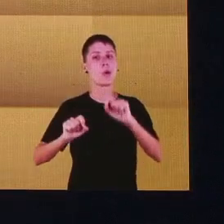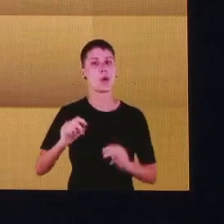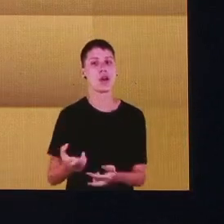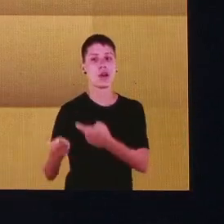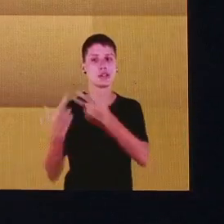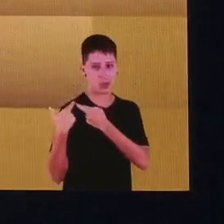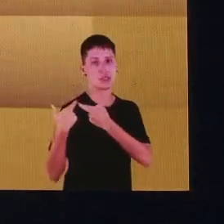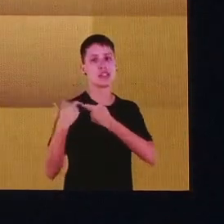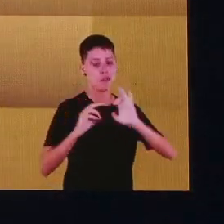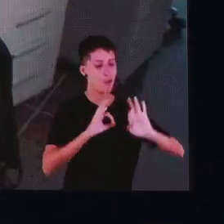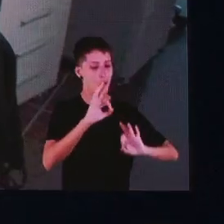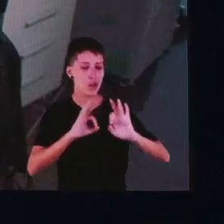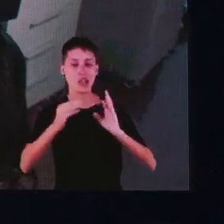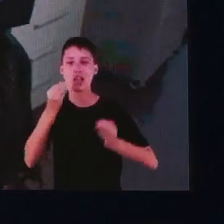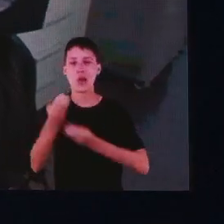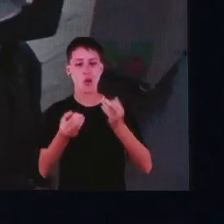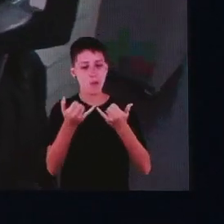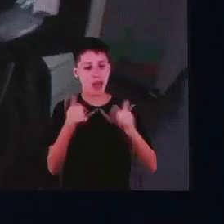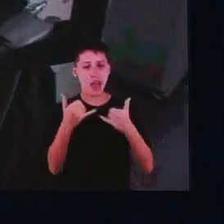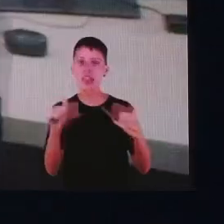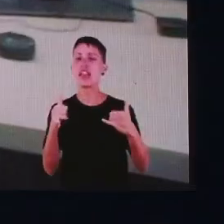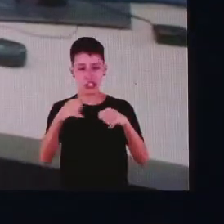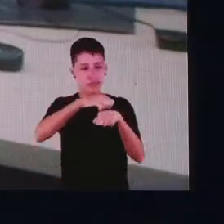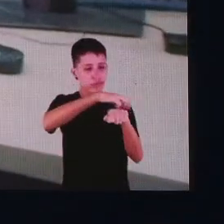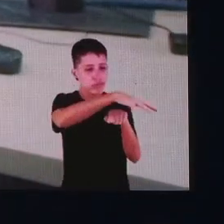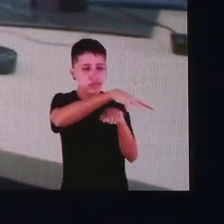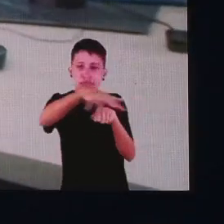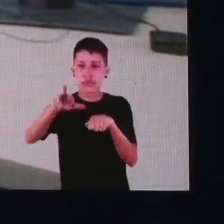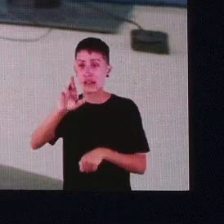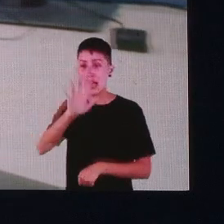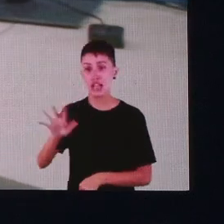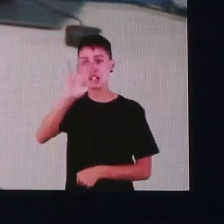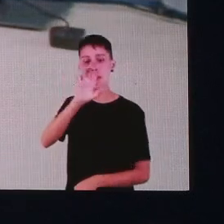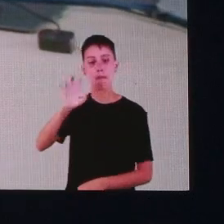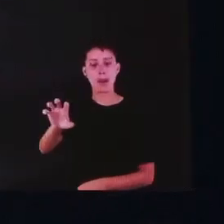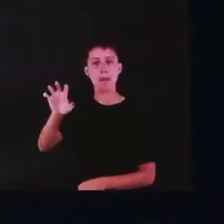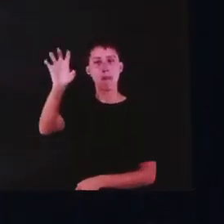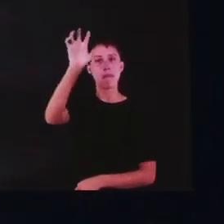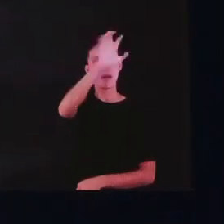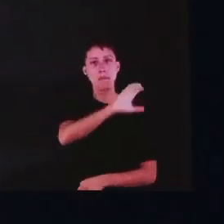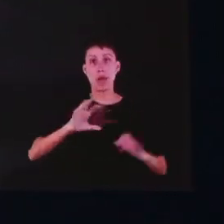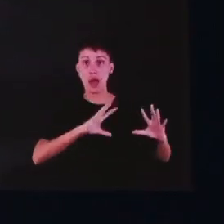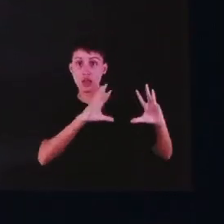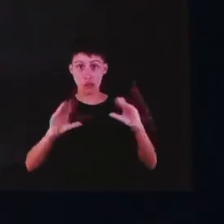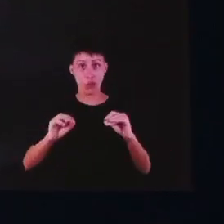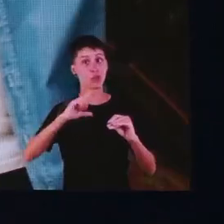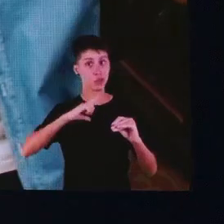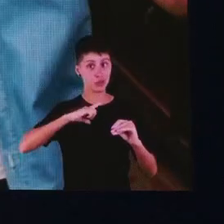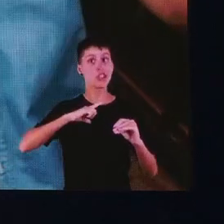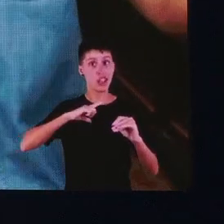o responsável por organizar o intercâmbio de energia entre todas as regiões, garantindo que todas elas tenham